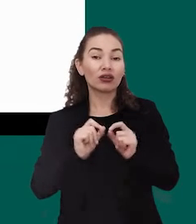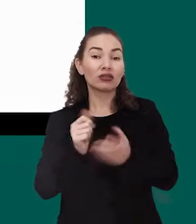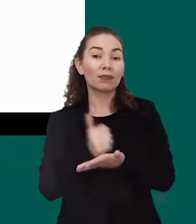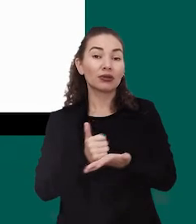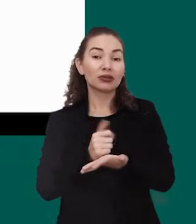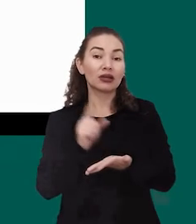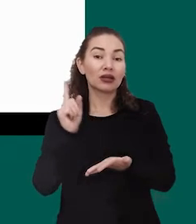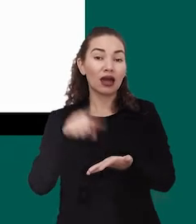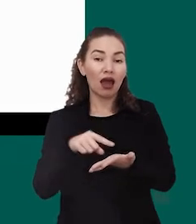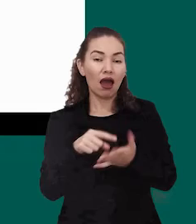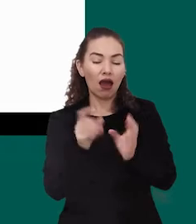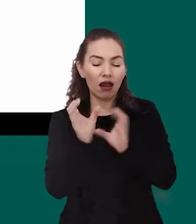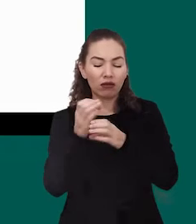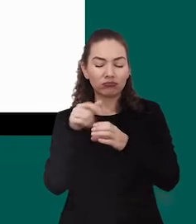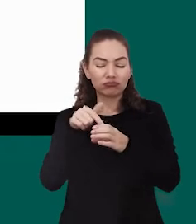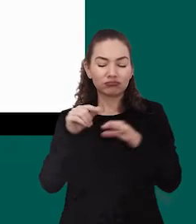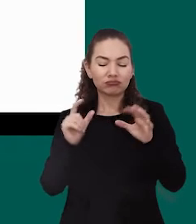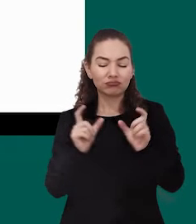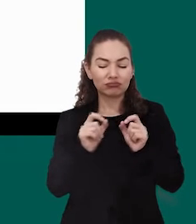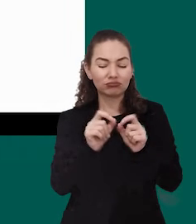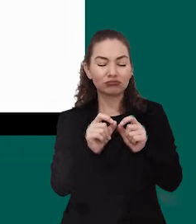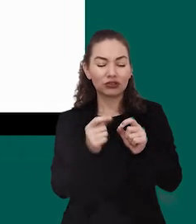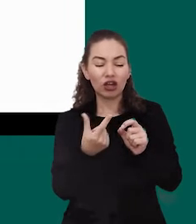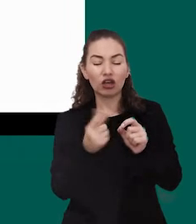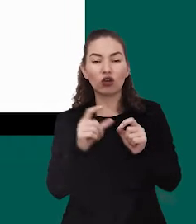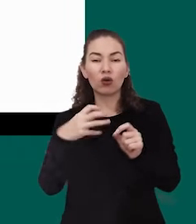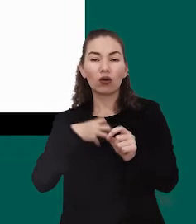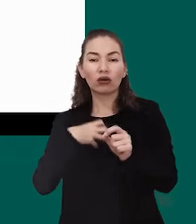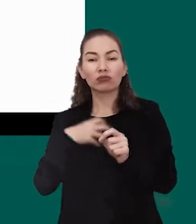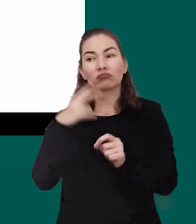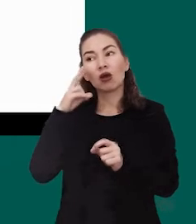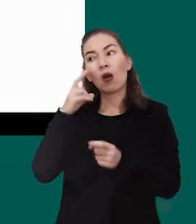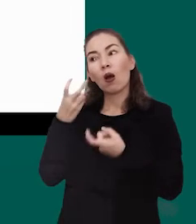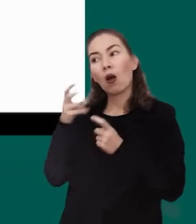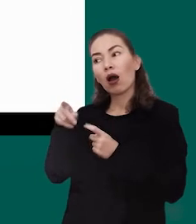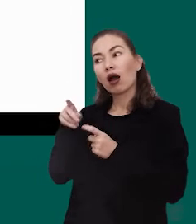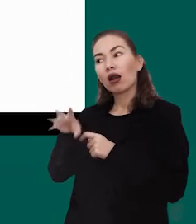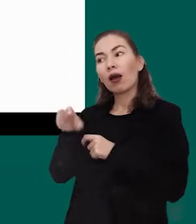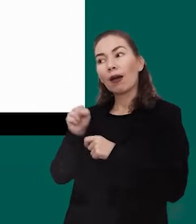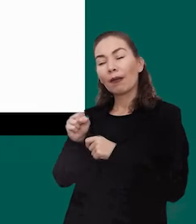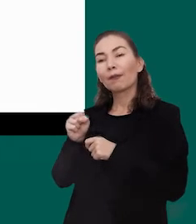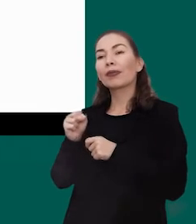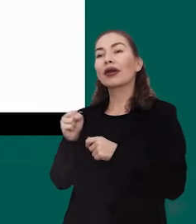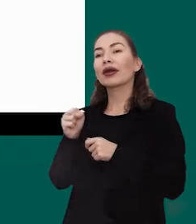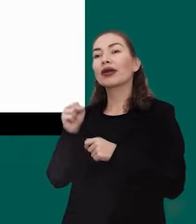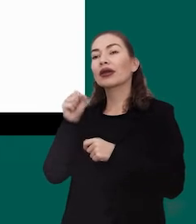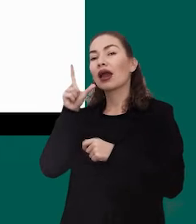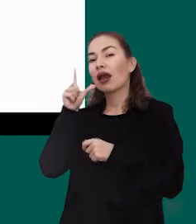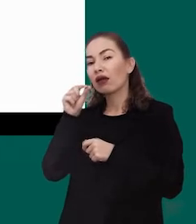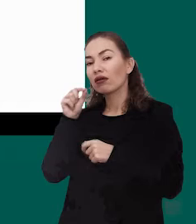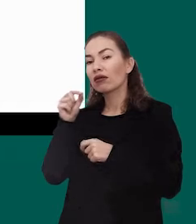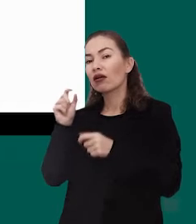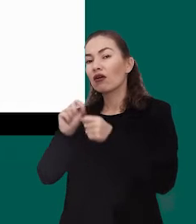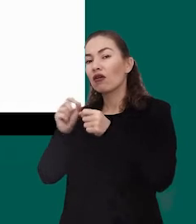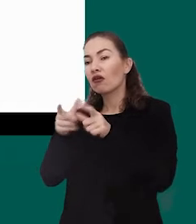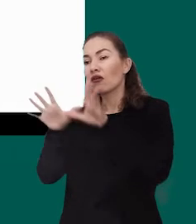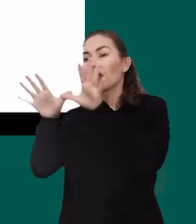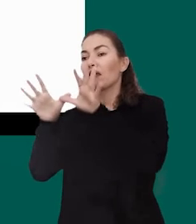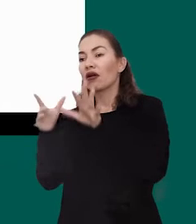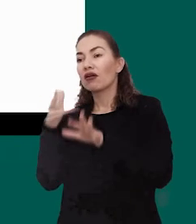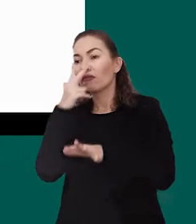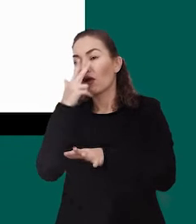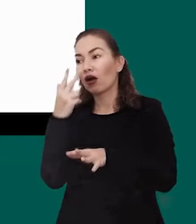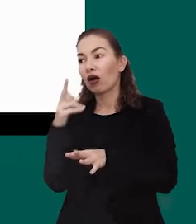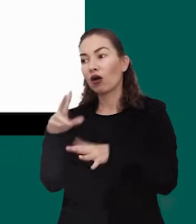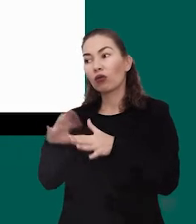era inocular essa bactéria em outras aves para mostrar, olha, eu peguei a secreção respiratória de uma ave, apliquei em uma outra ave e ela ficou doente igual